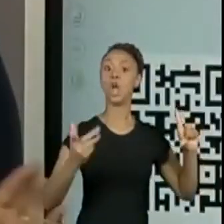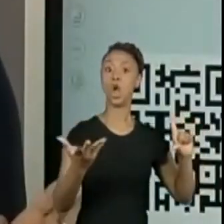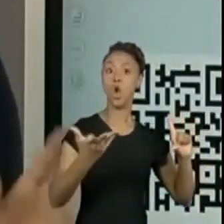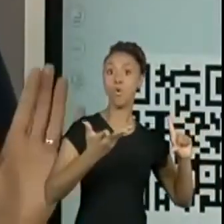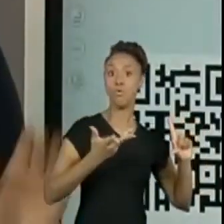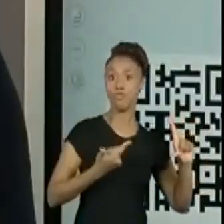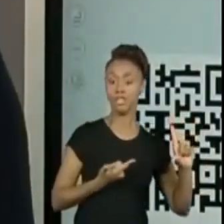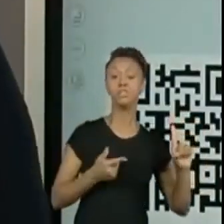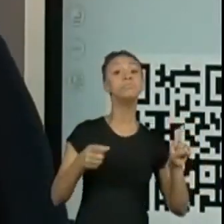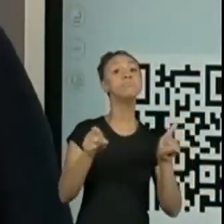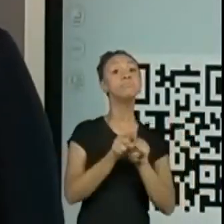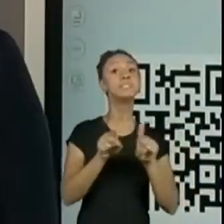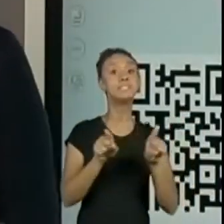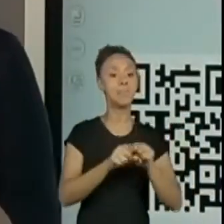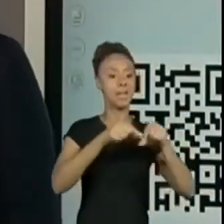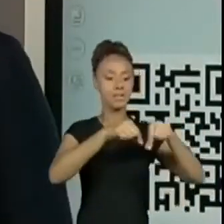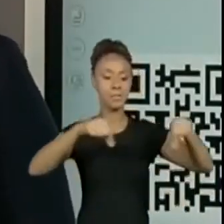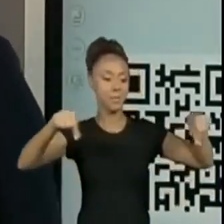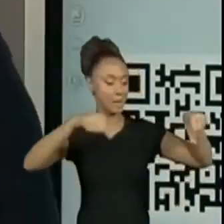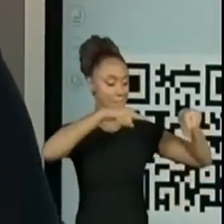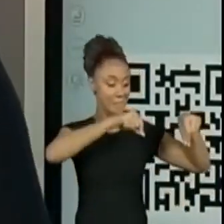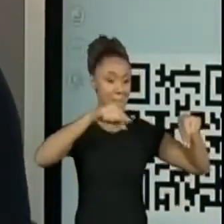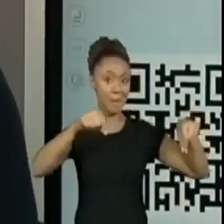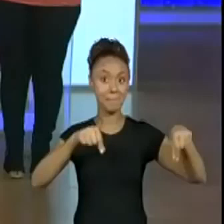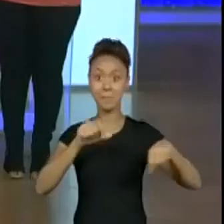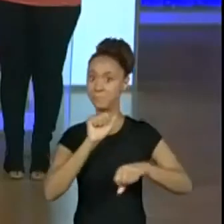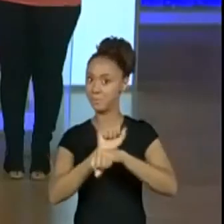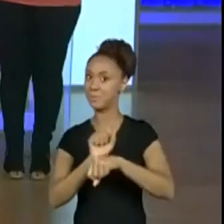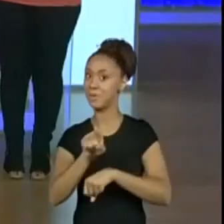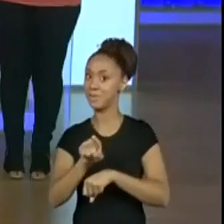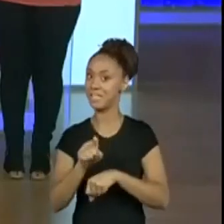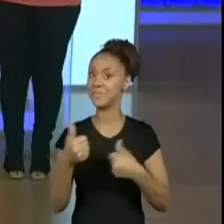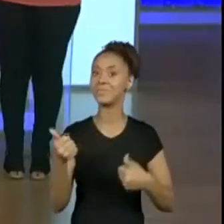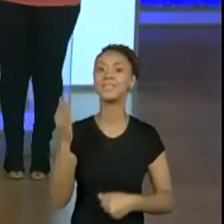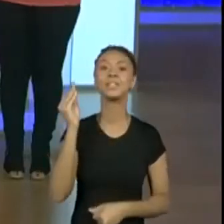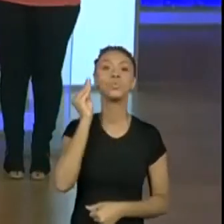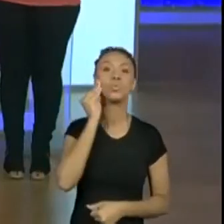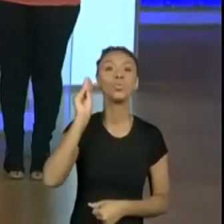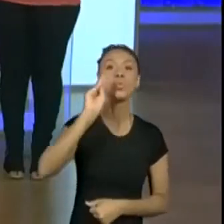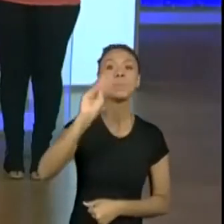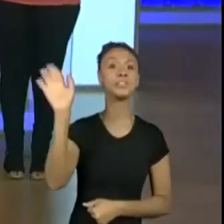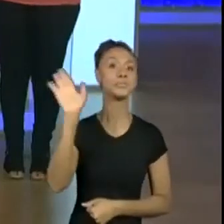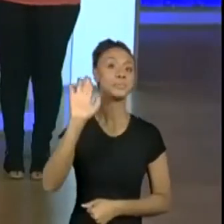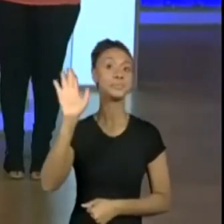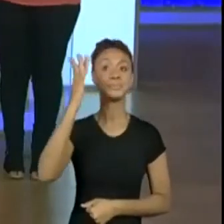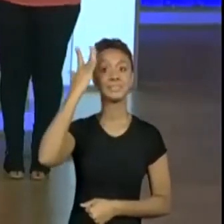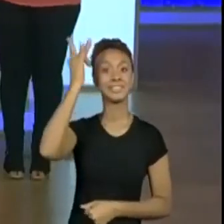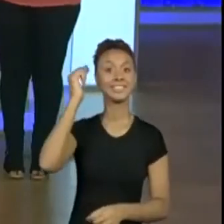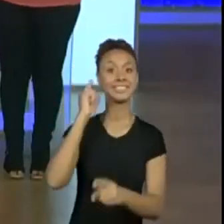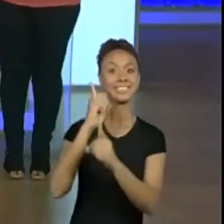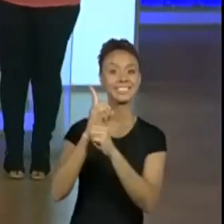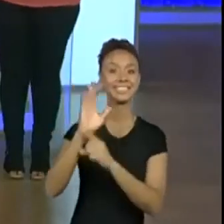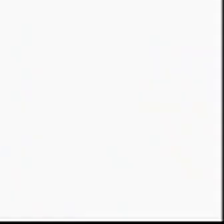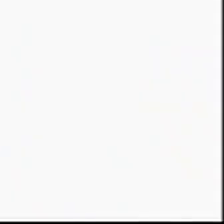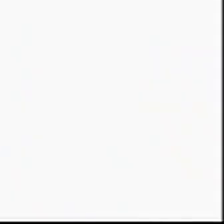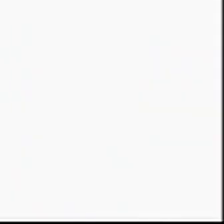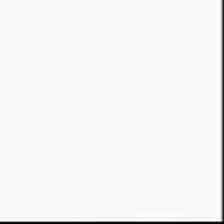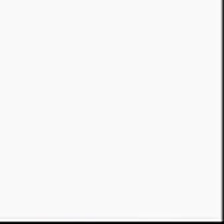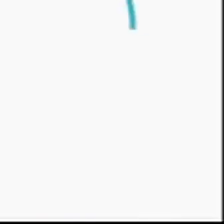a gente vai montar o nosso mural. E eu espero você, tá bom? Beijo e até amanhã! Tchau, turma!